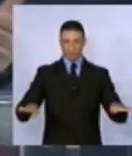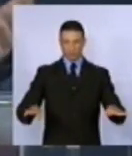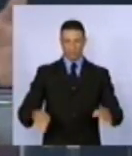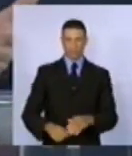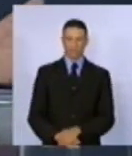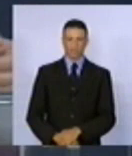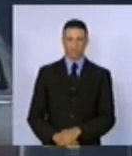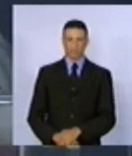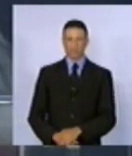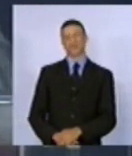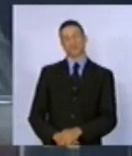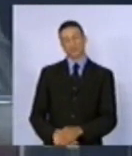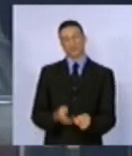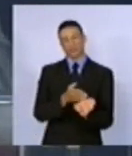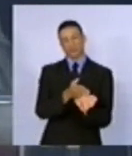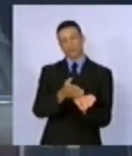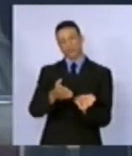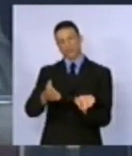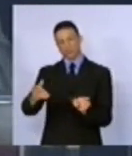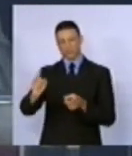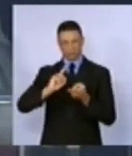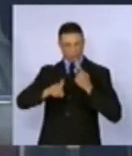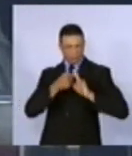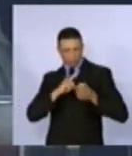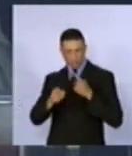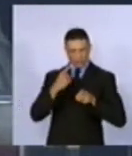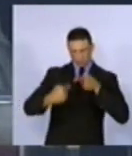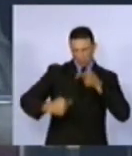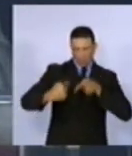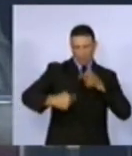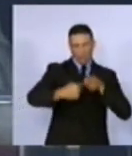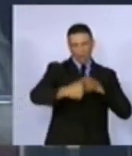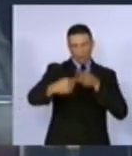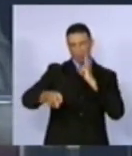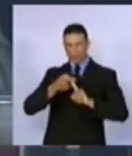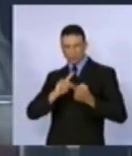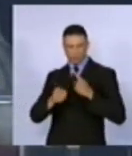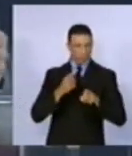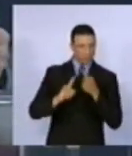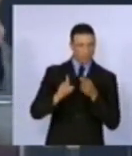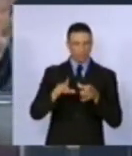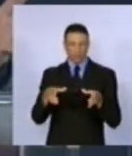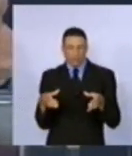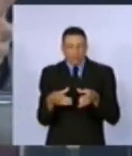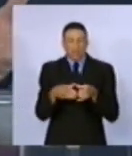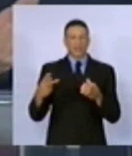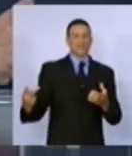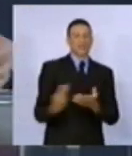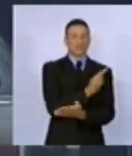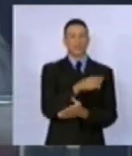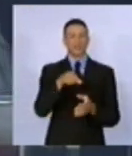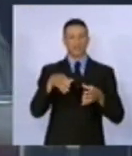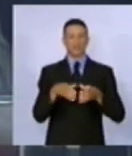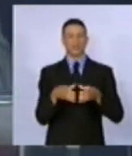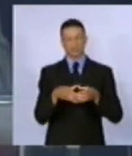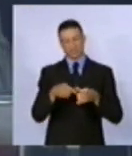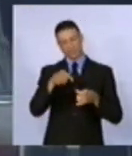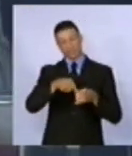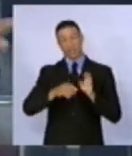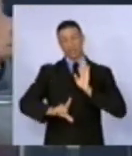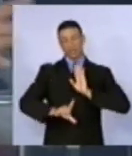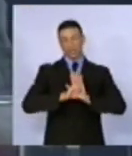isso aconteceu após um amplo debate é que veio ressalta que a referida deliberação